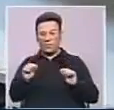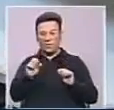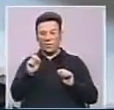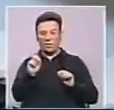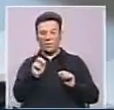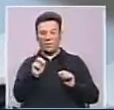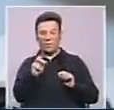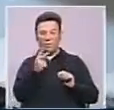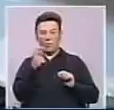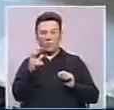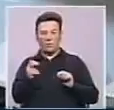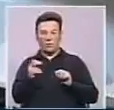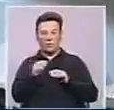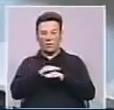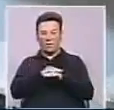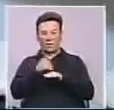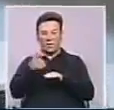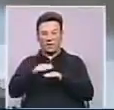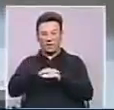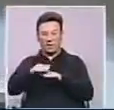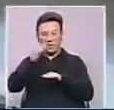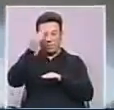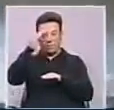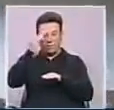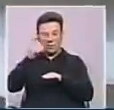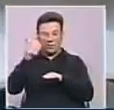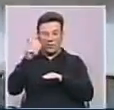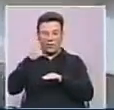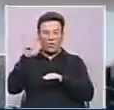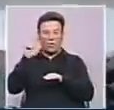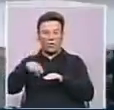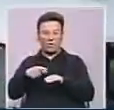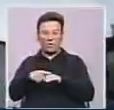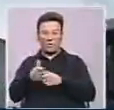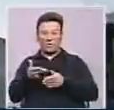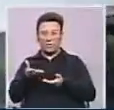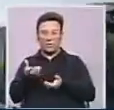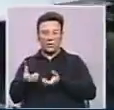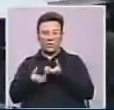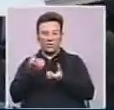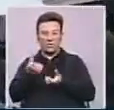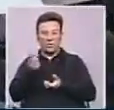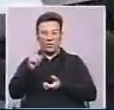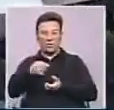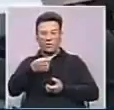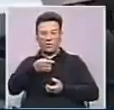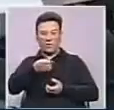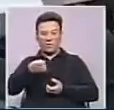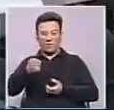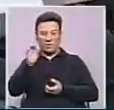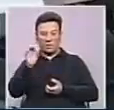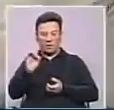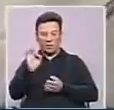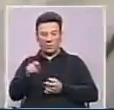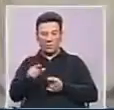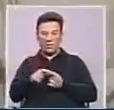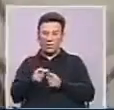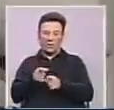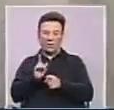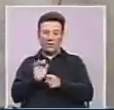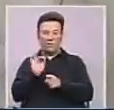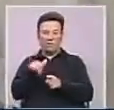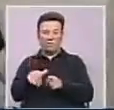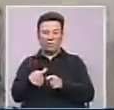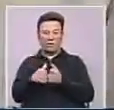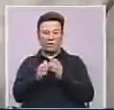de ouro revestido a vidro, e depois novamente cozidas a cerca de 900 graus e obtemos o produto final.